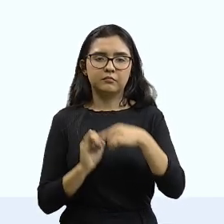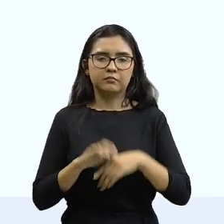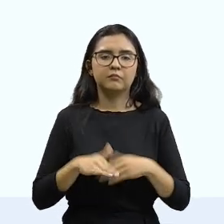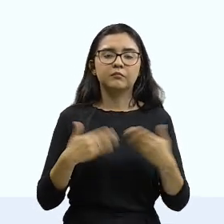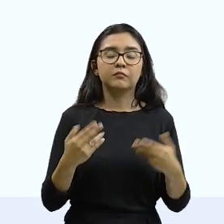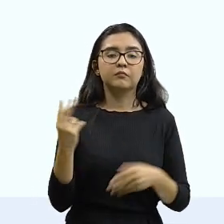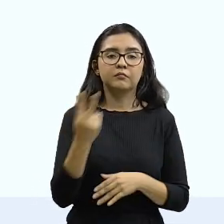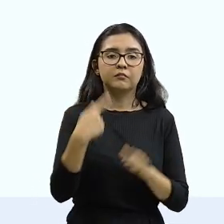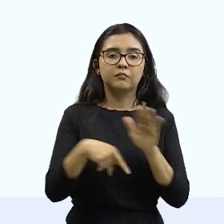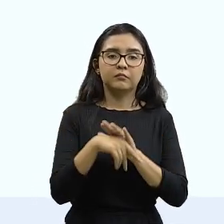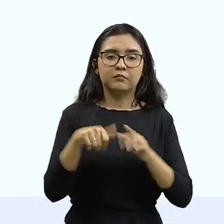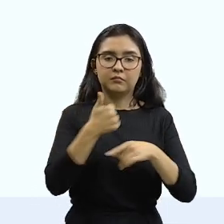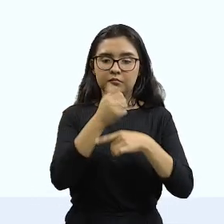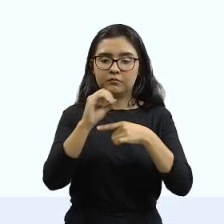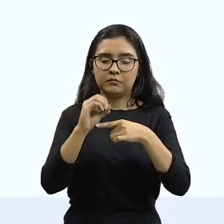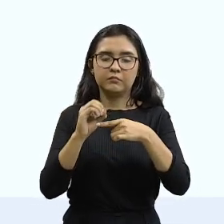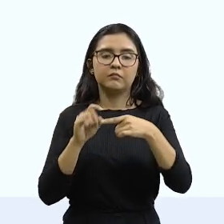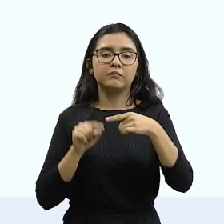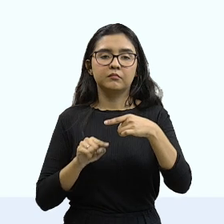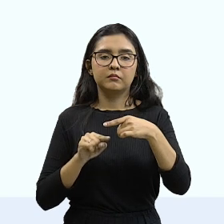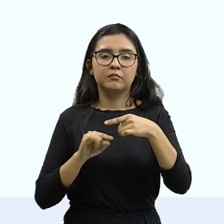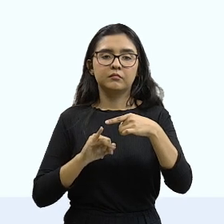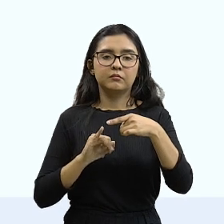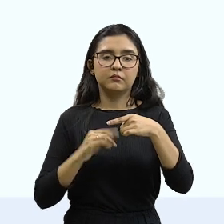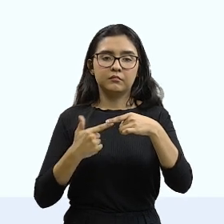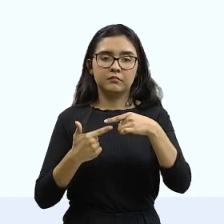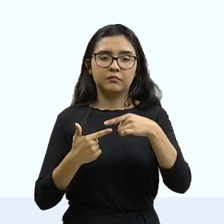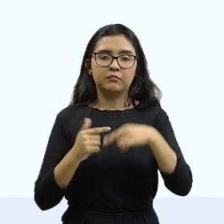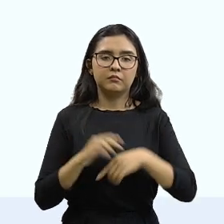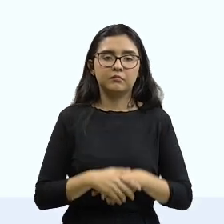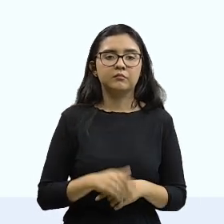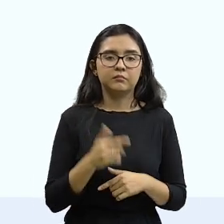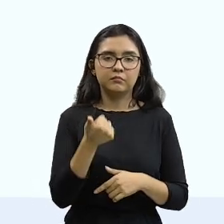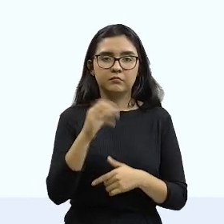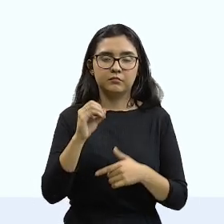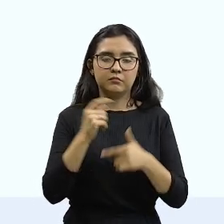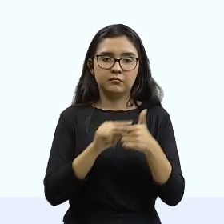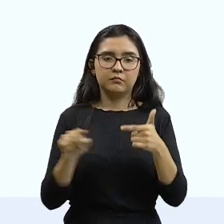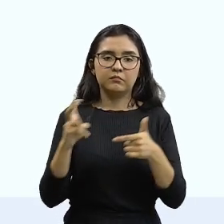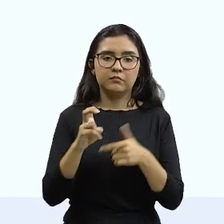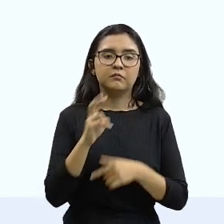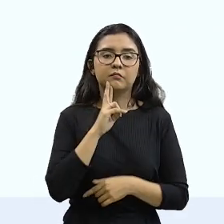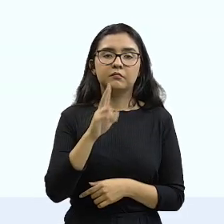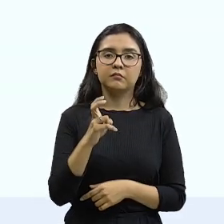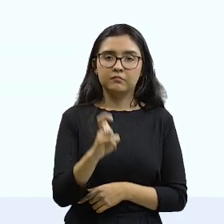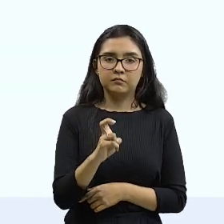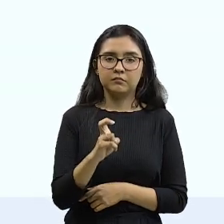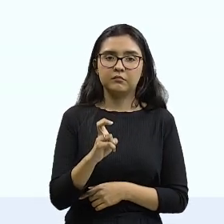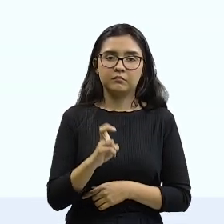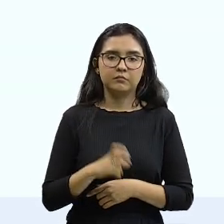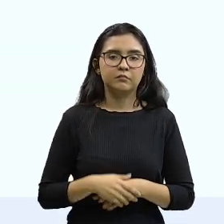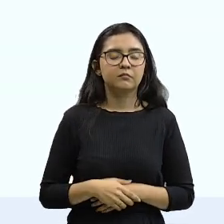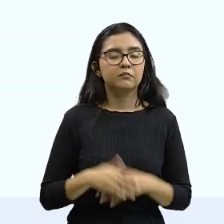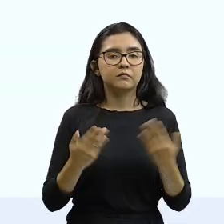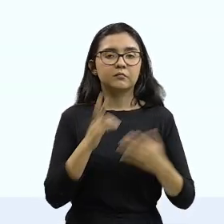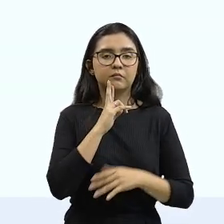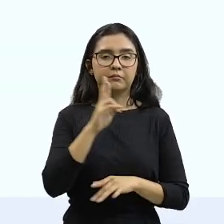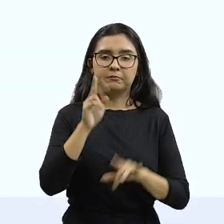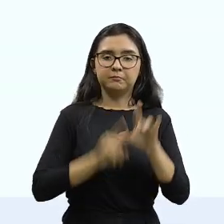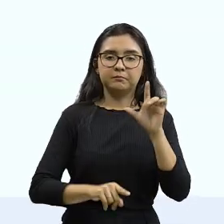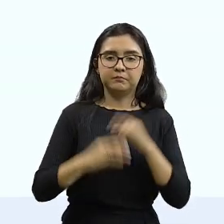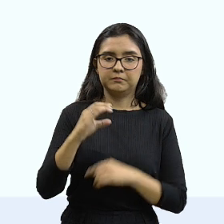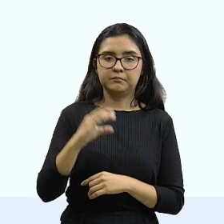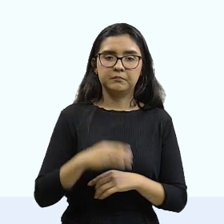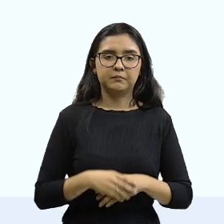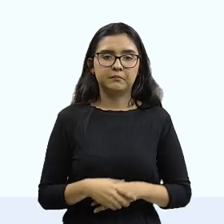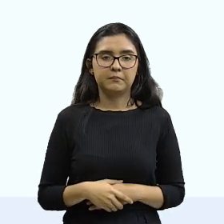10. Quanto é o I? 2. 10 por 2, 5 ohm. Resposta letra